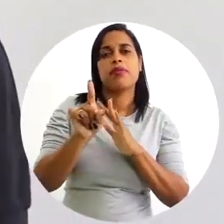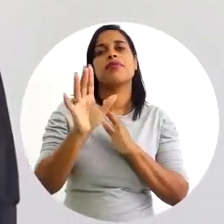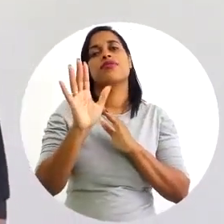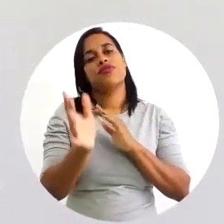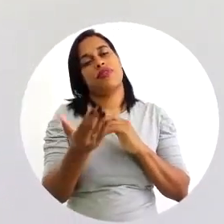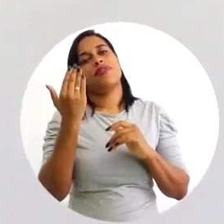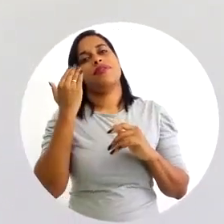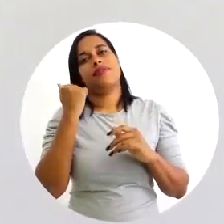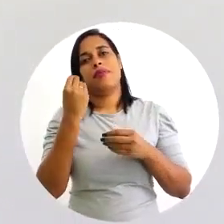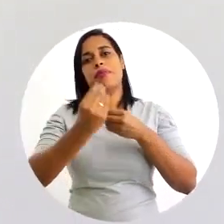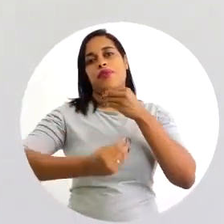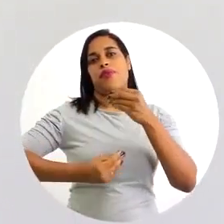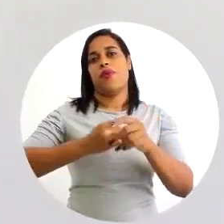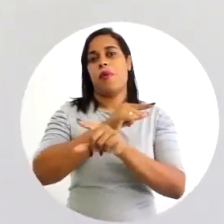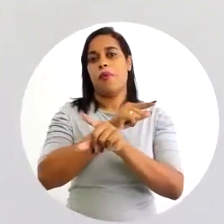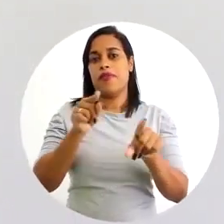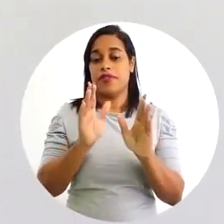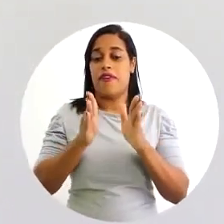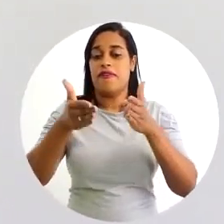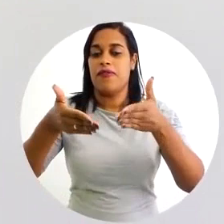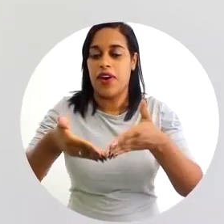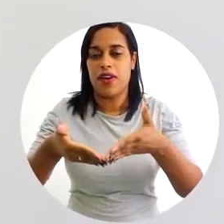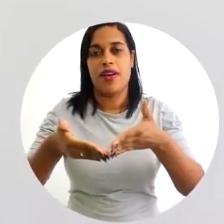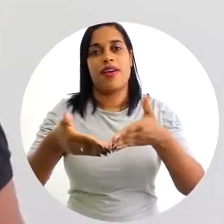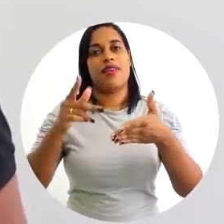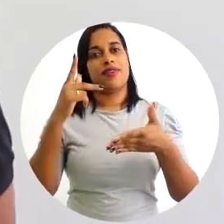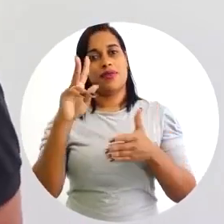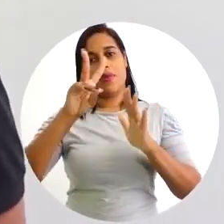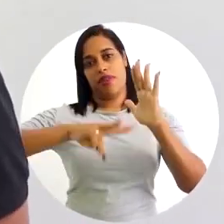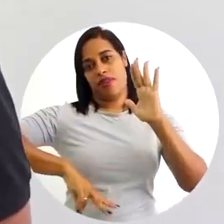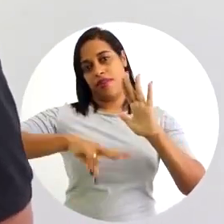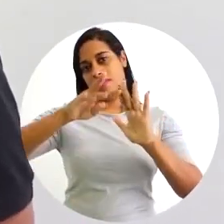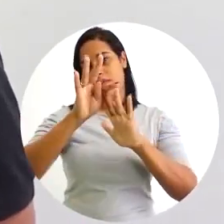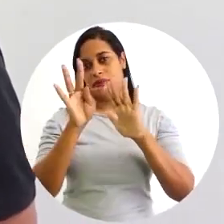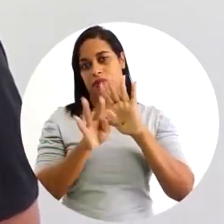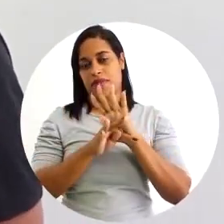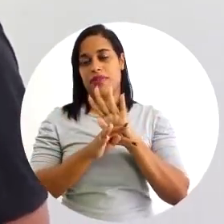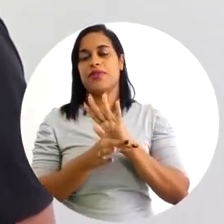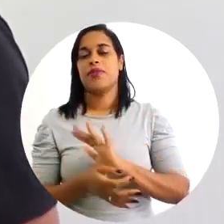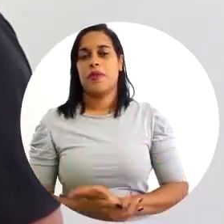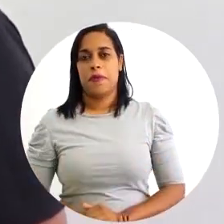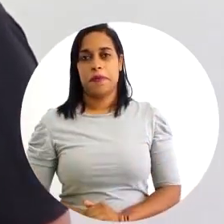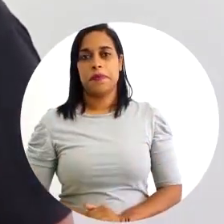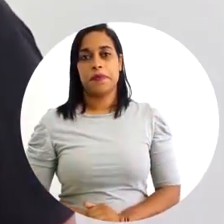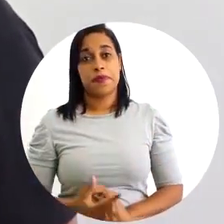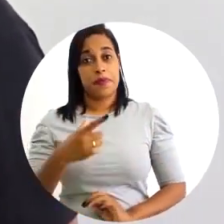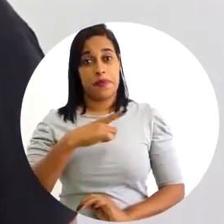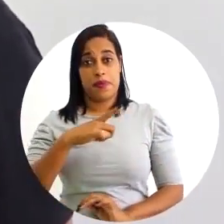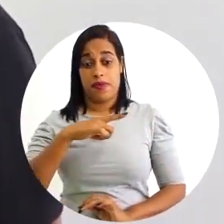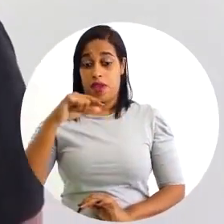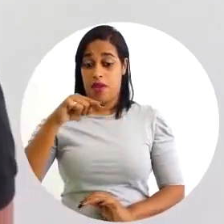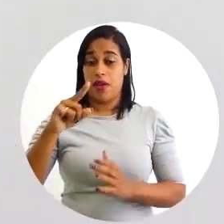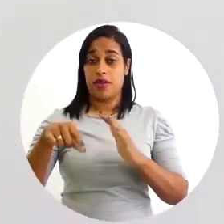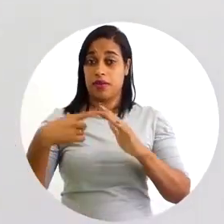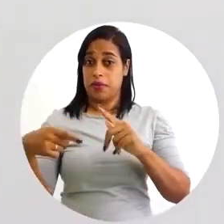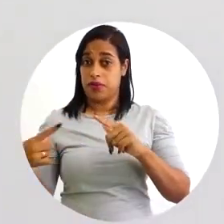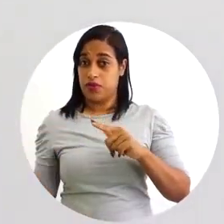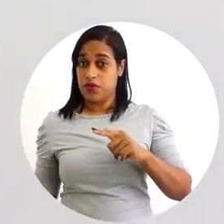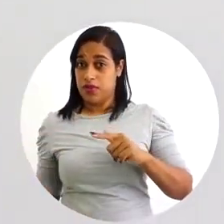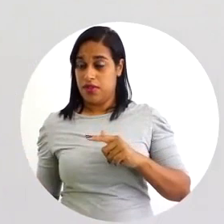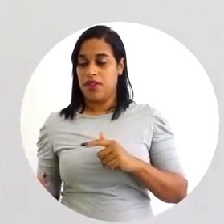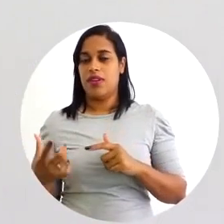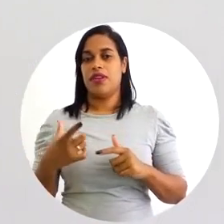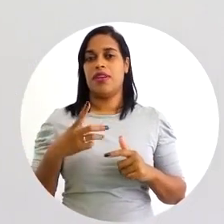já sabe como você vai direcionar a sua leitura para o texto. Nós temos aí na apostila, nós temos